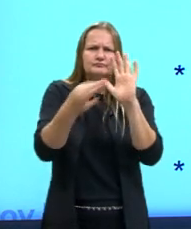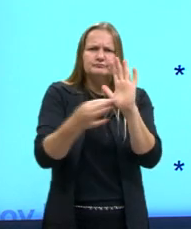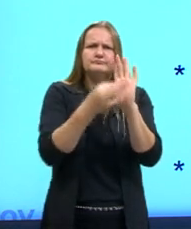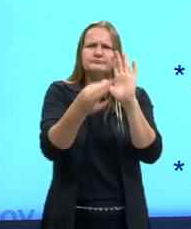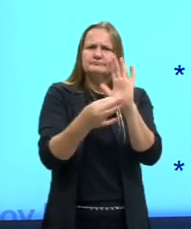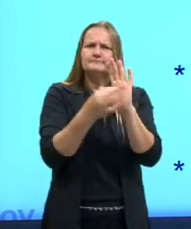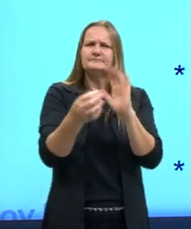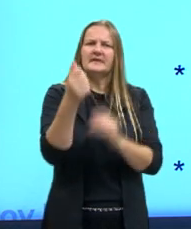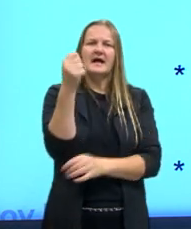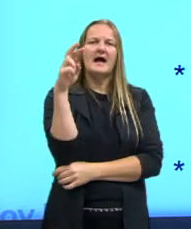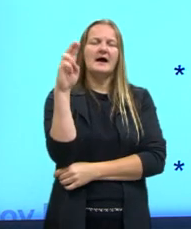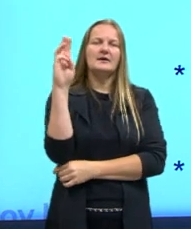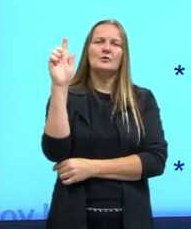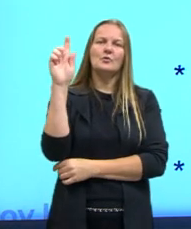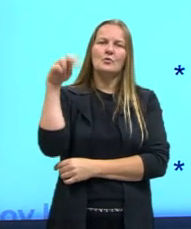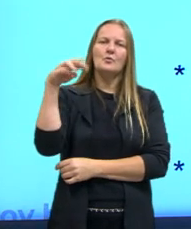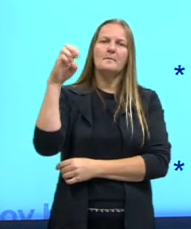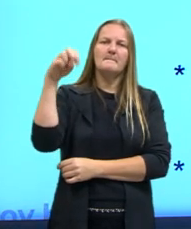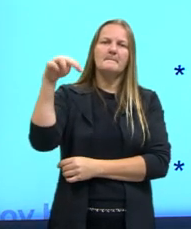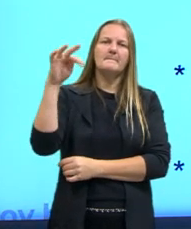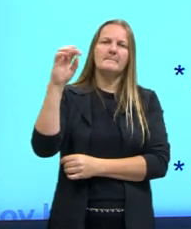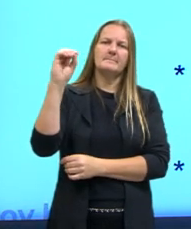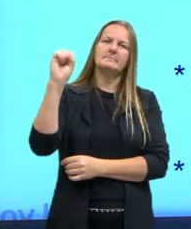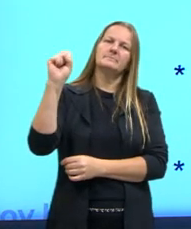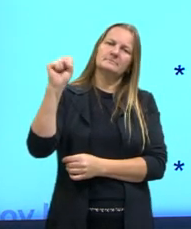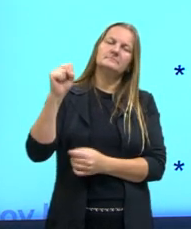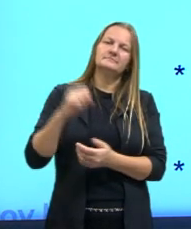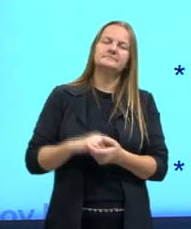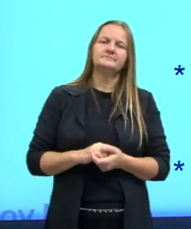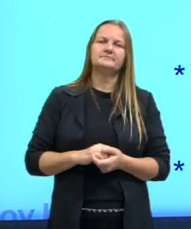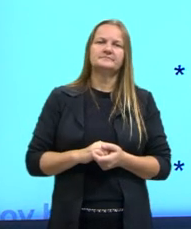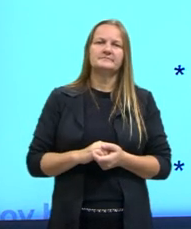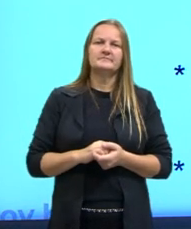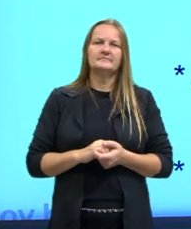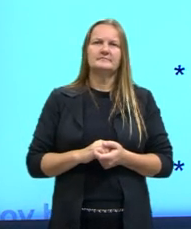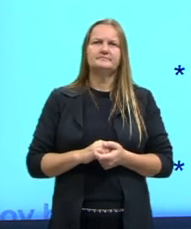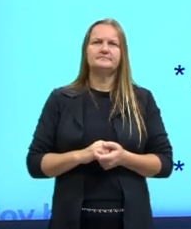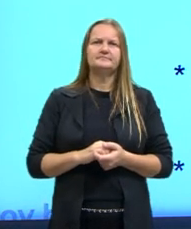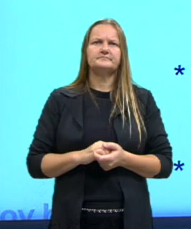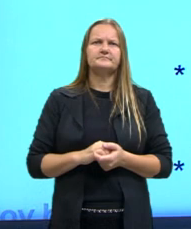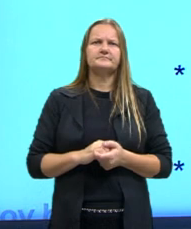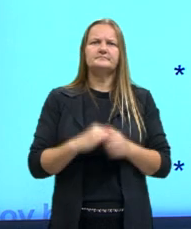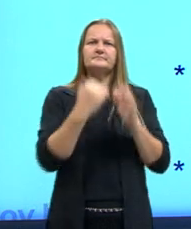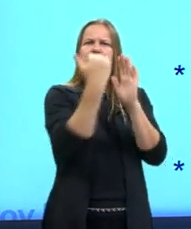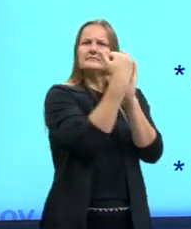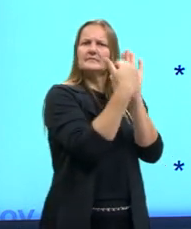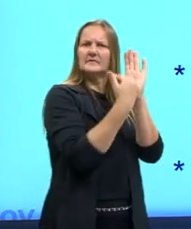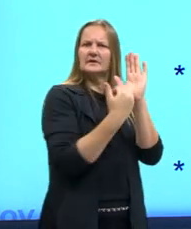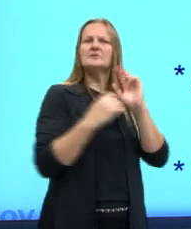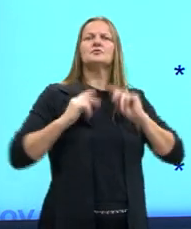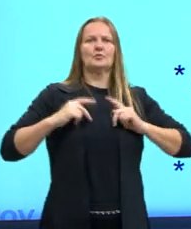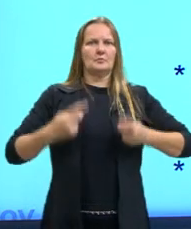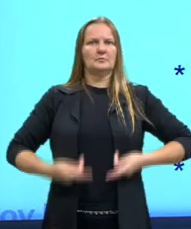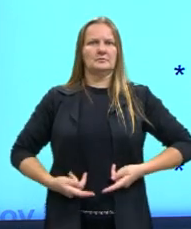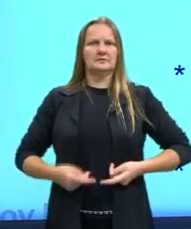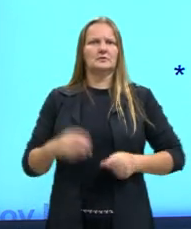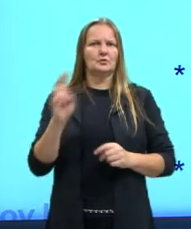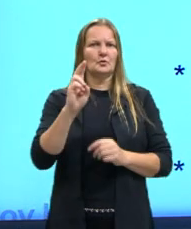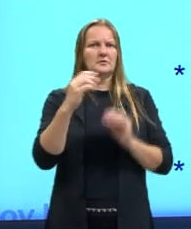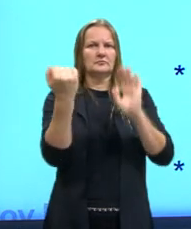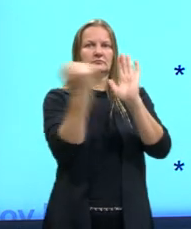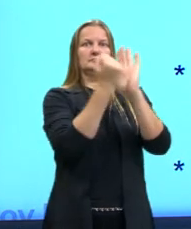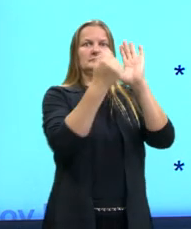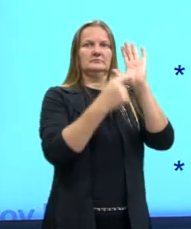um dos pontos positivos dos sofistas é que eles são considerados humanistas aquele comentavam a